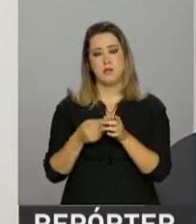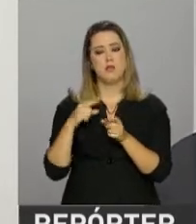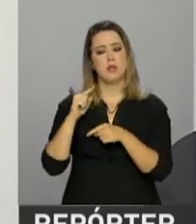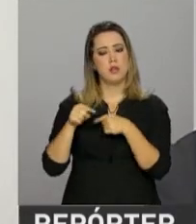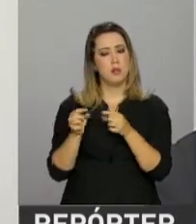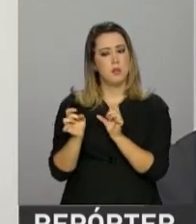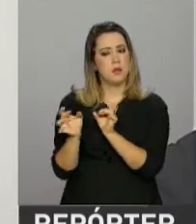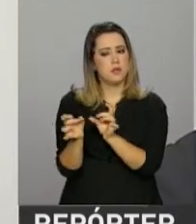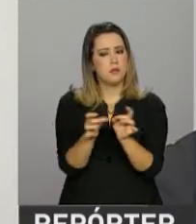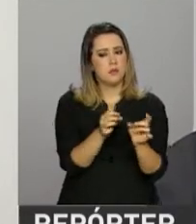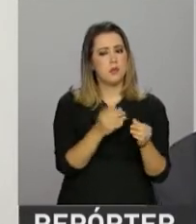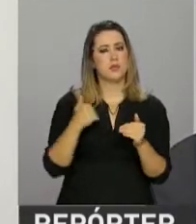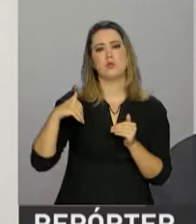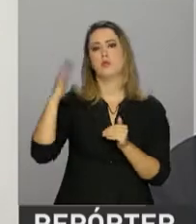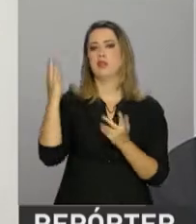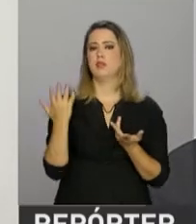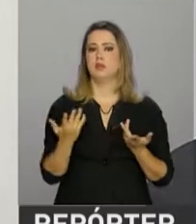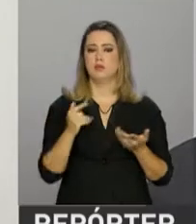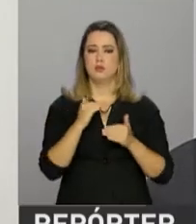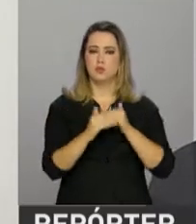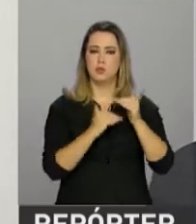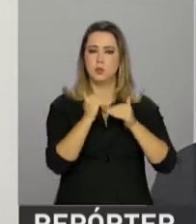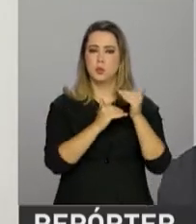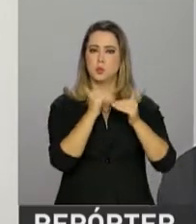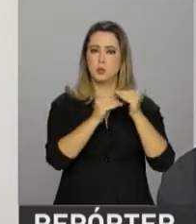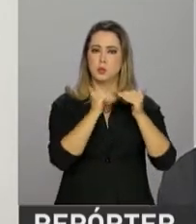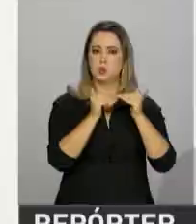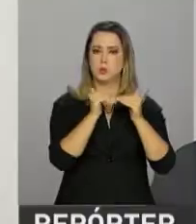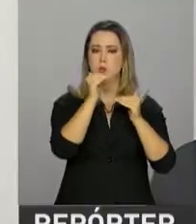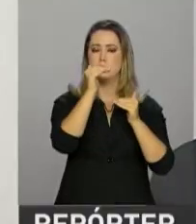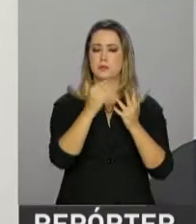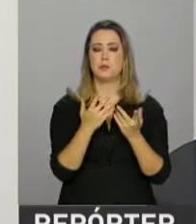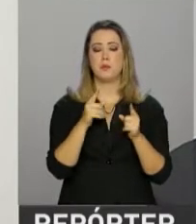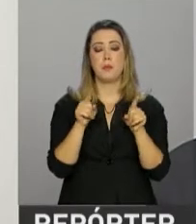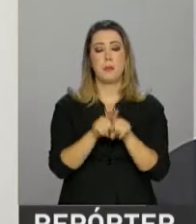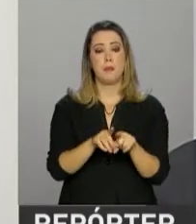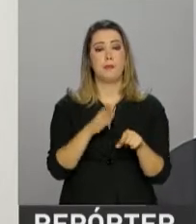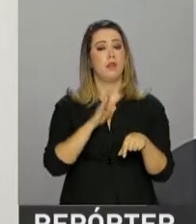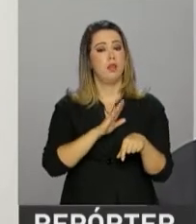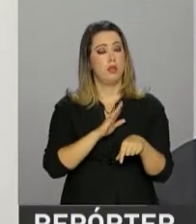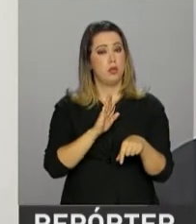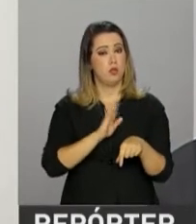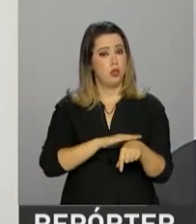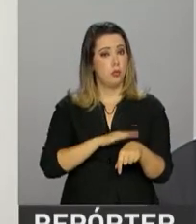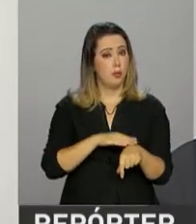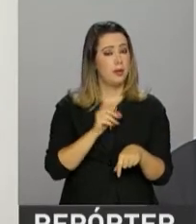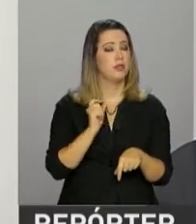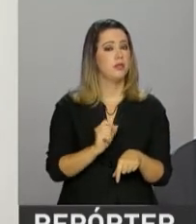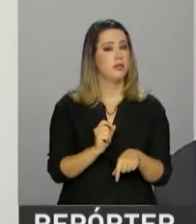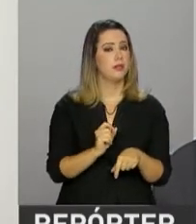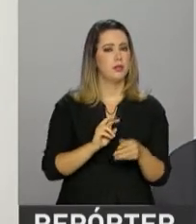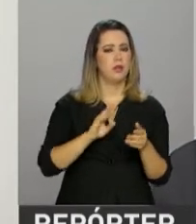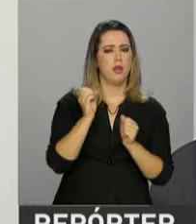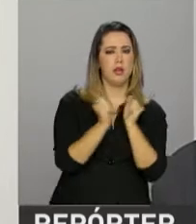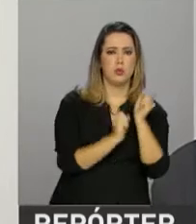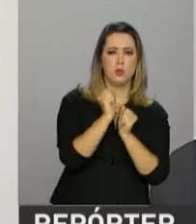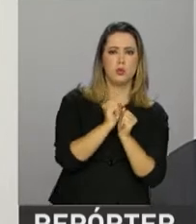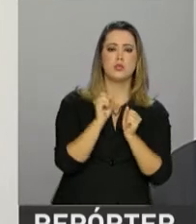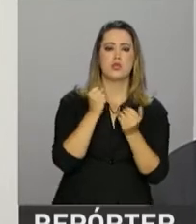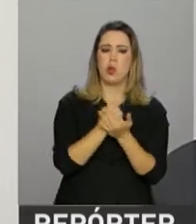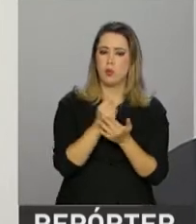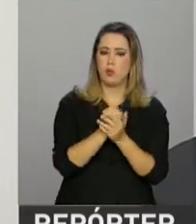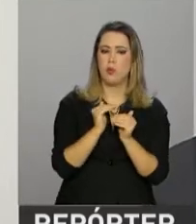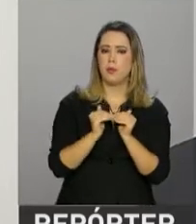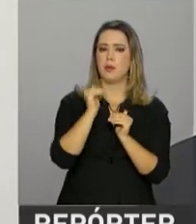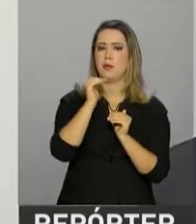comprando dela mesmo alguns insumos para aumentar sua produção um pouco mais pra frente à medida que ainda esteja comprando mais insumos para produzir mais para frente a